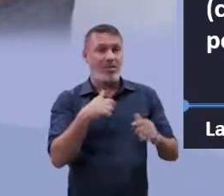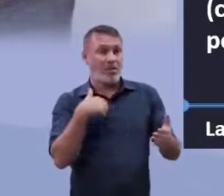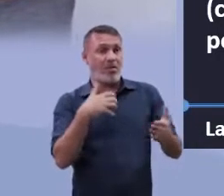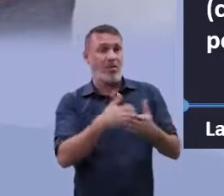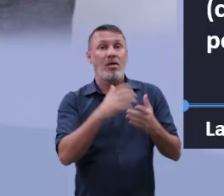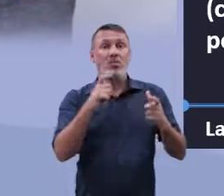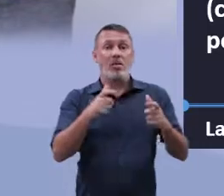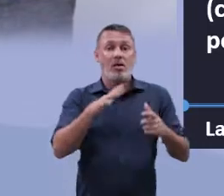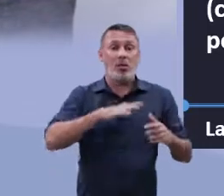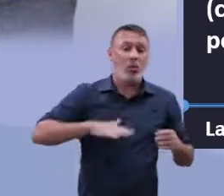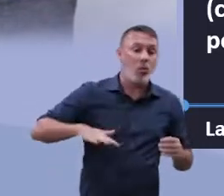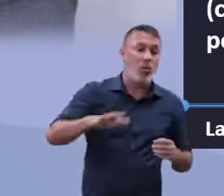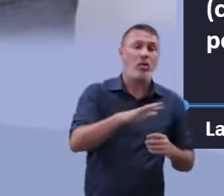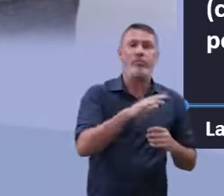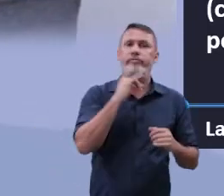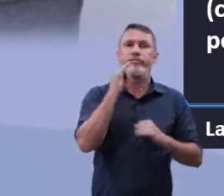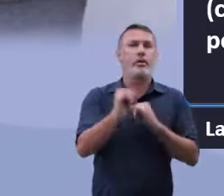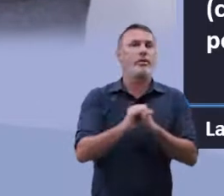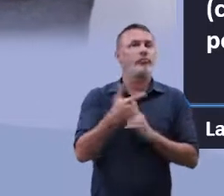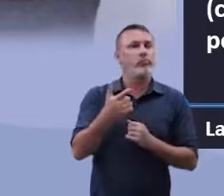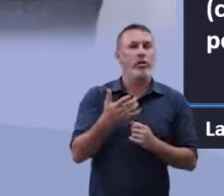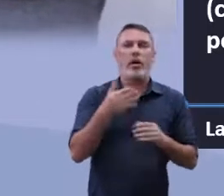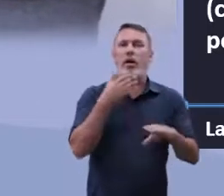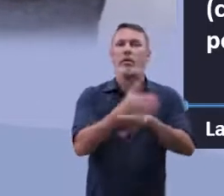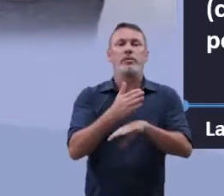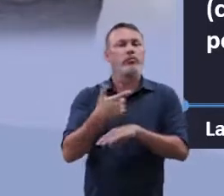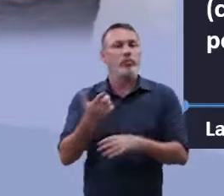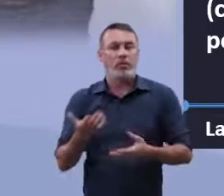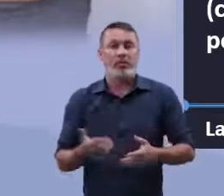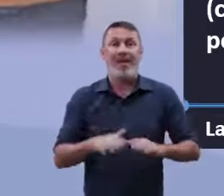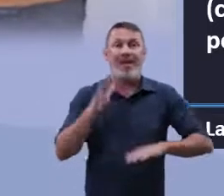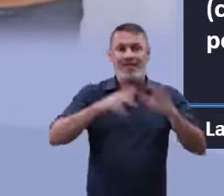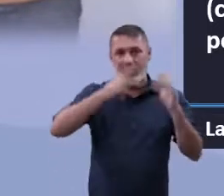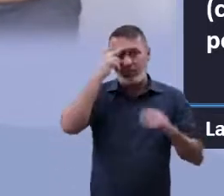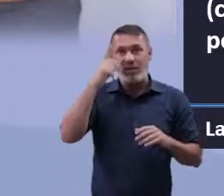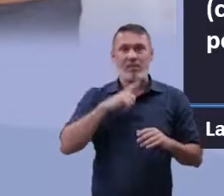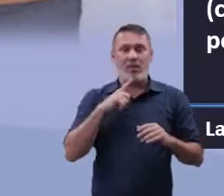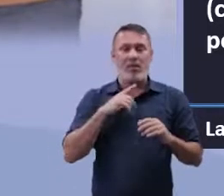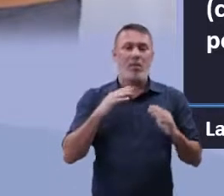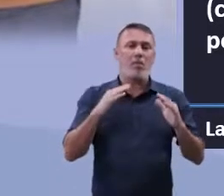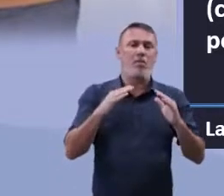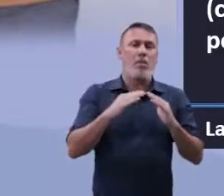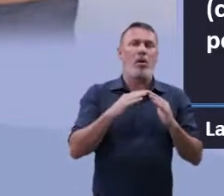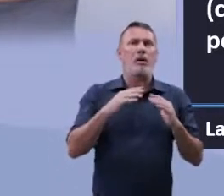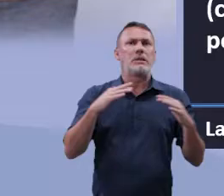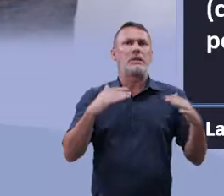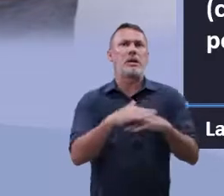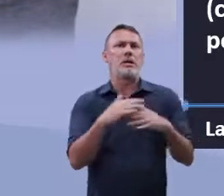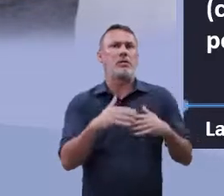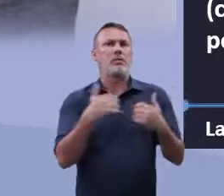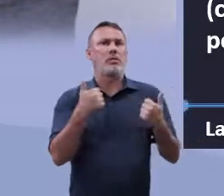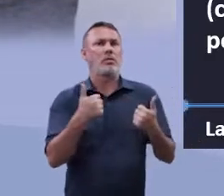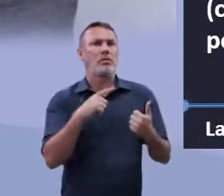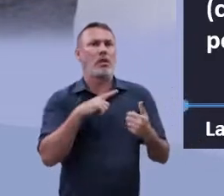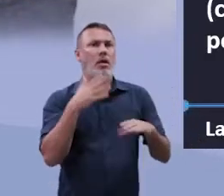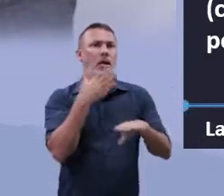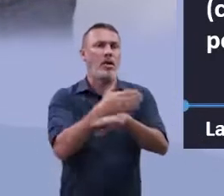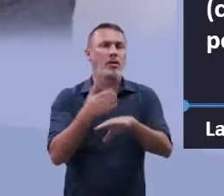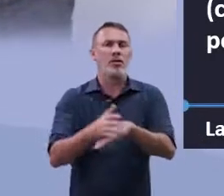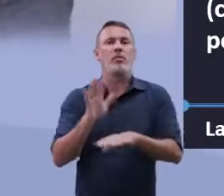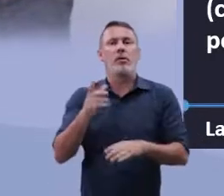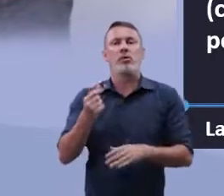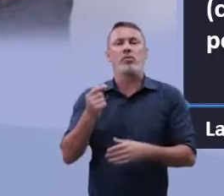tem acesso. Ou às vezes a pessoa mora num centro, tem o acesso, mas tem um problema